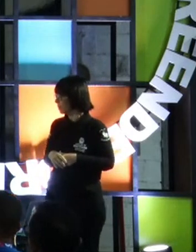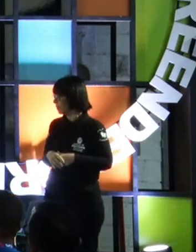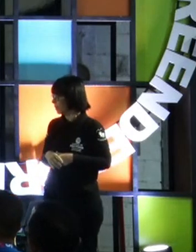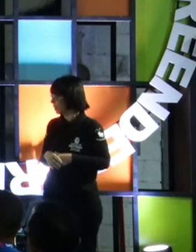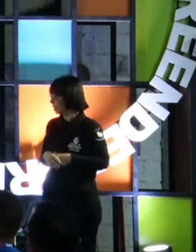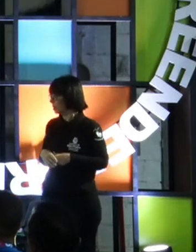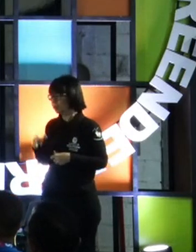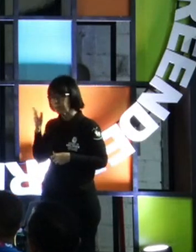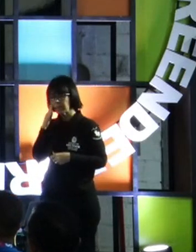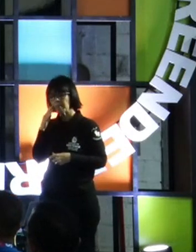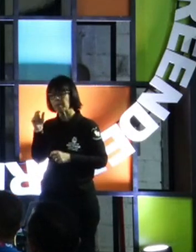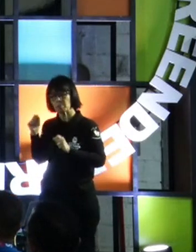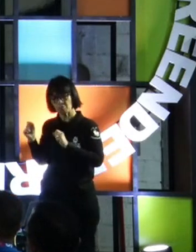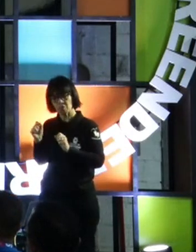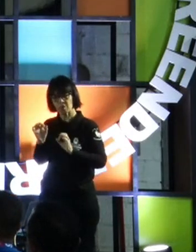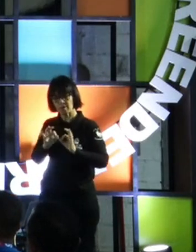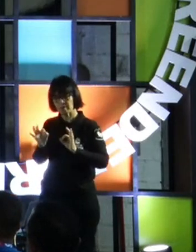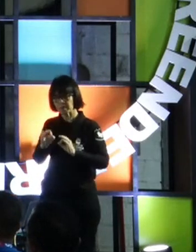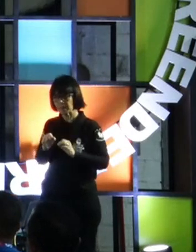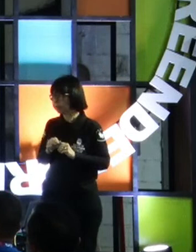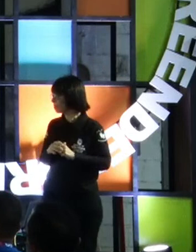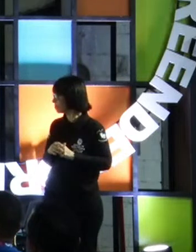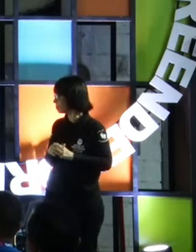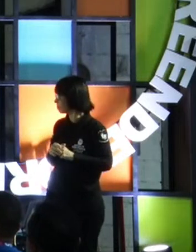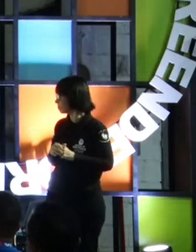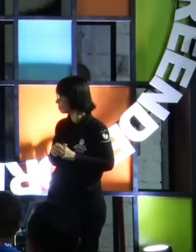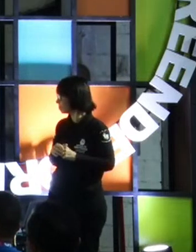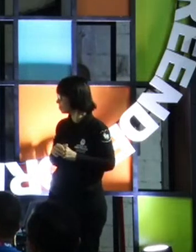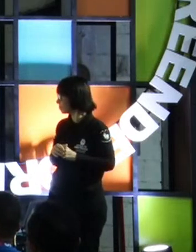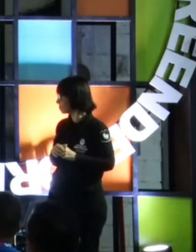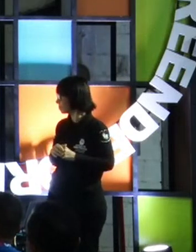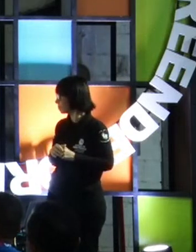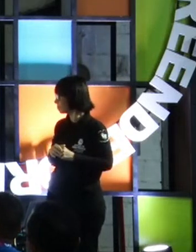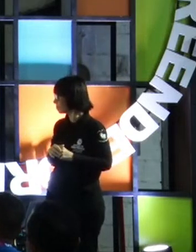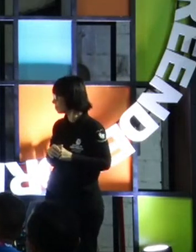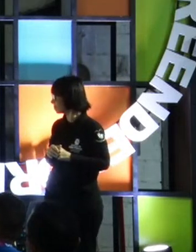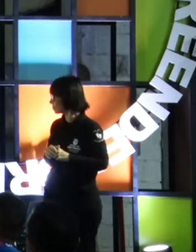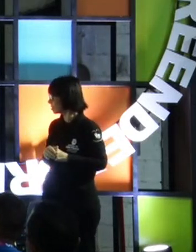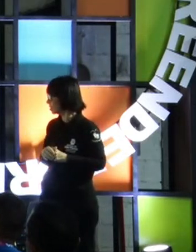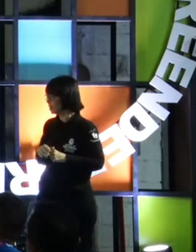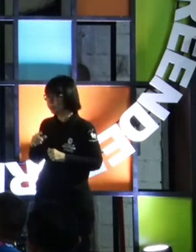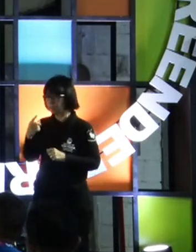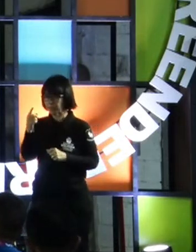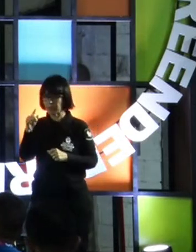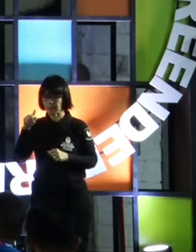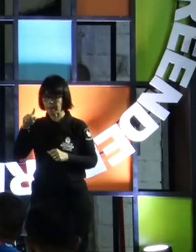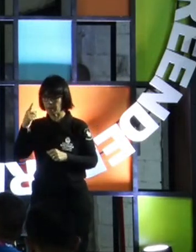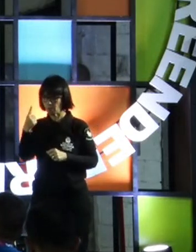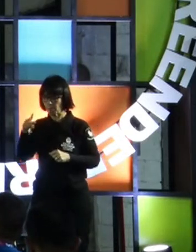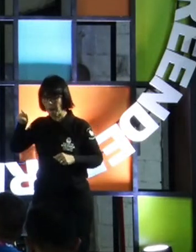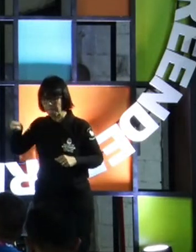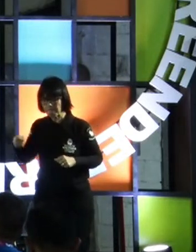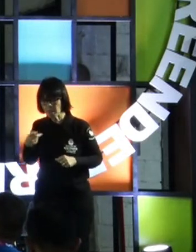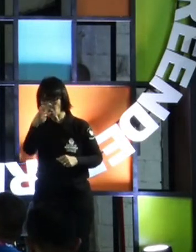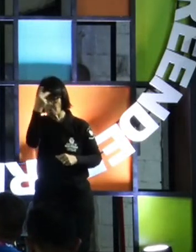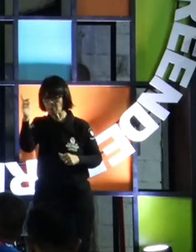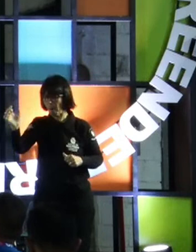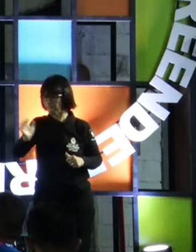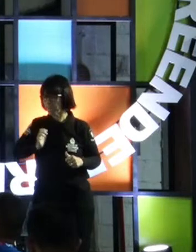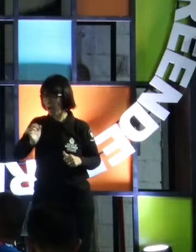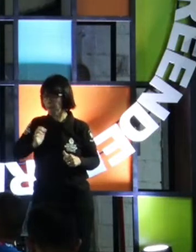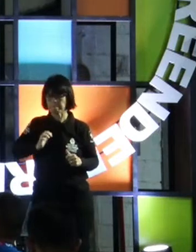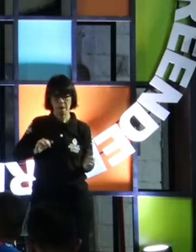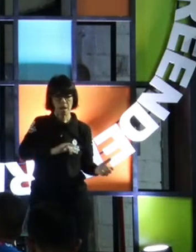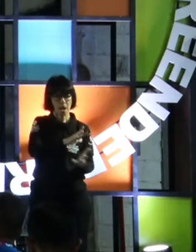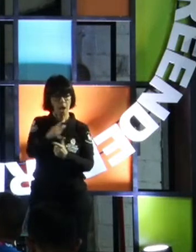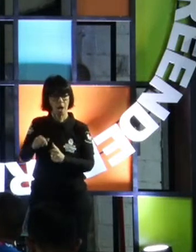Sabe o que a gente devia fazer? A gente ia pegar, assim, sei lá, 1.000 pessoas mais ricas do mundo. Aí, vamos fazer um sorteio